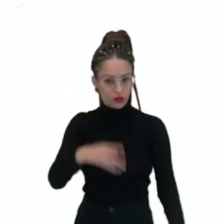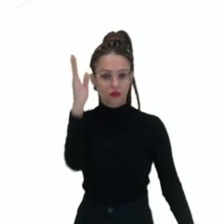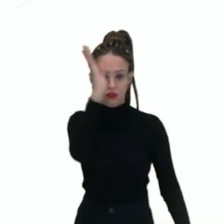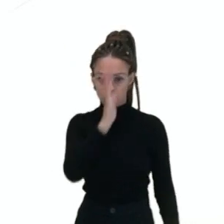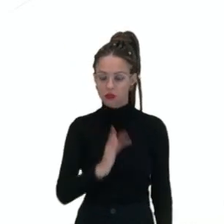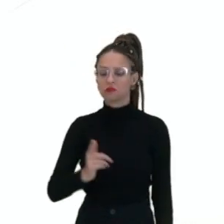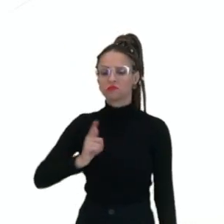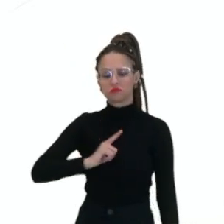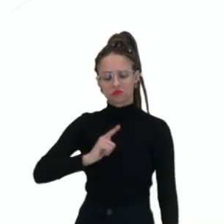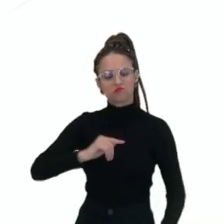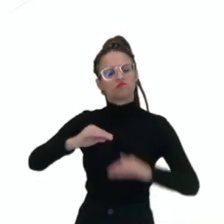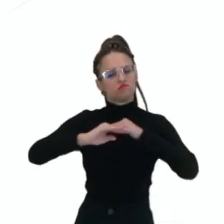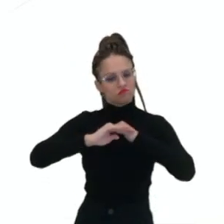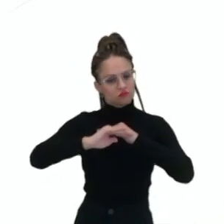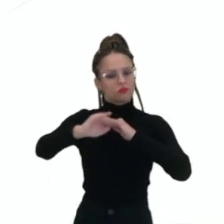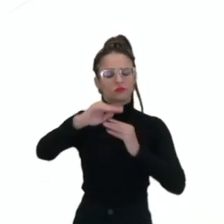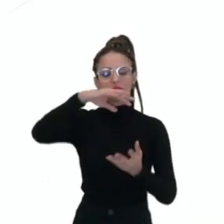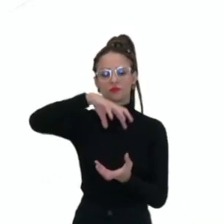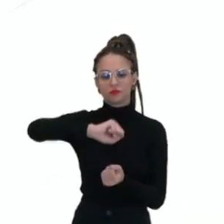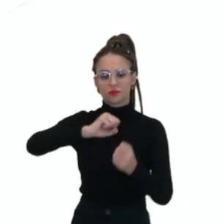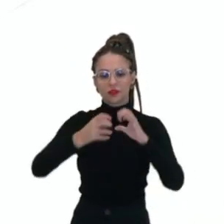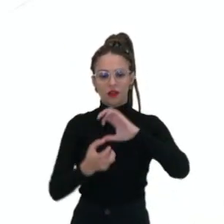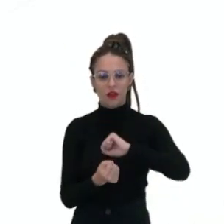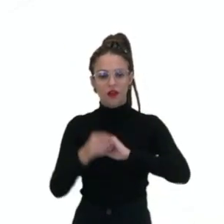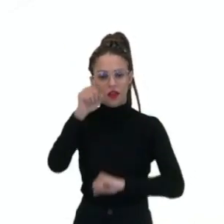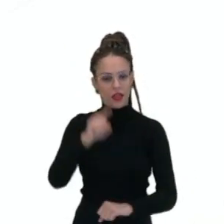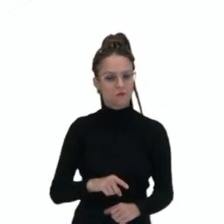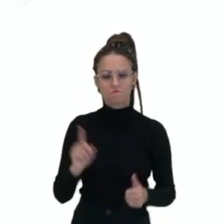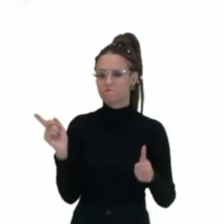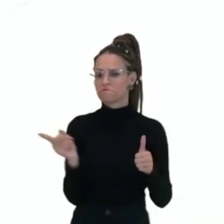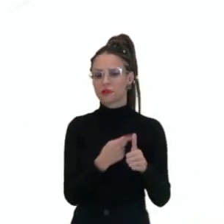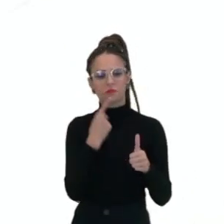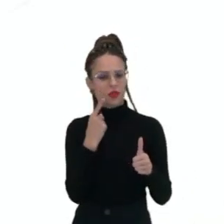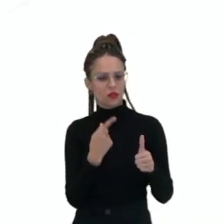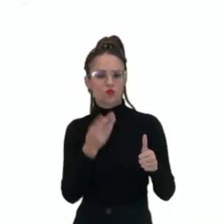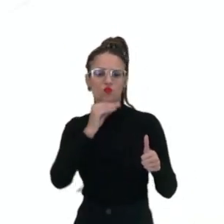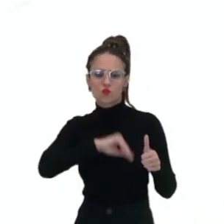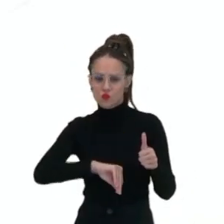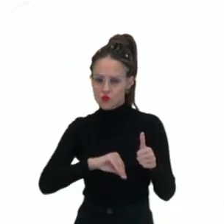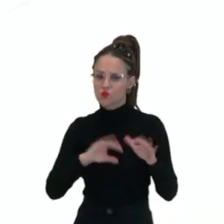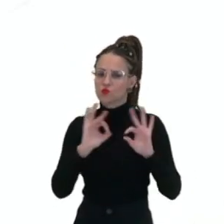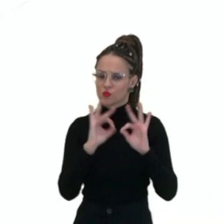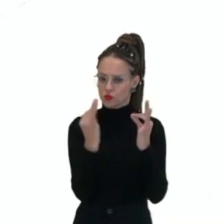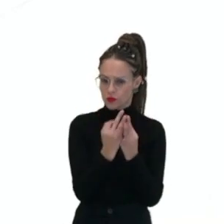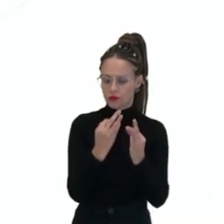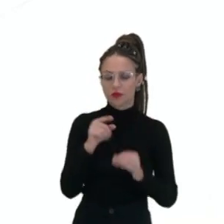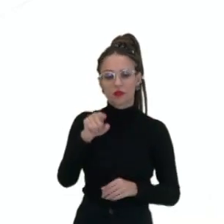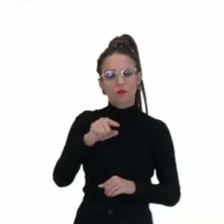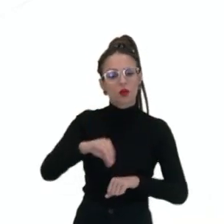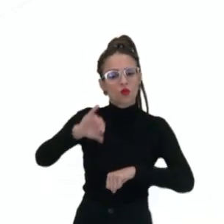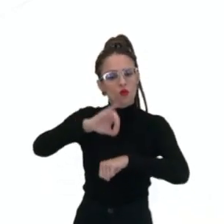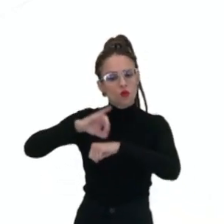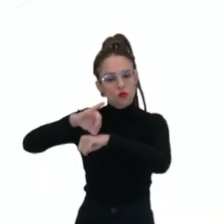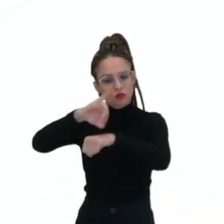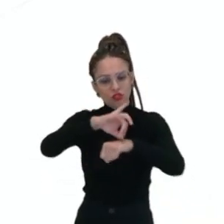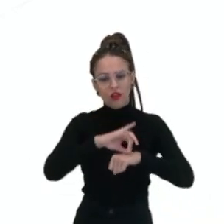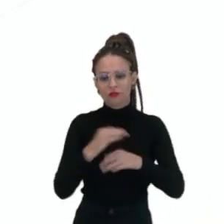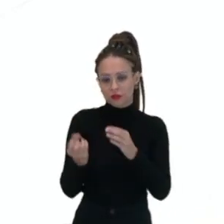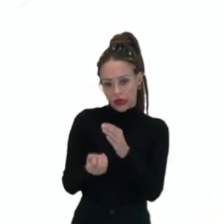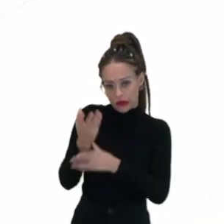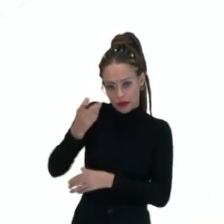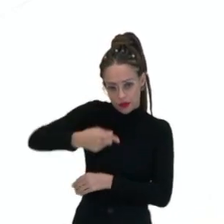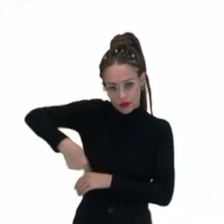mantém-se o artesanato como uma fonte primária, ok? E aí objetos criados nessas